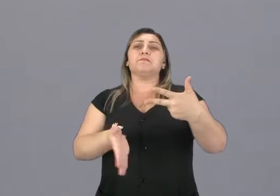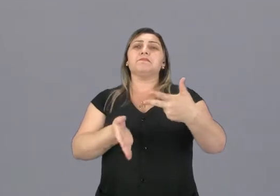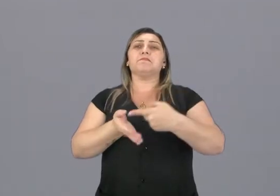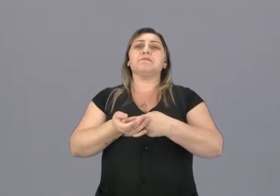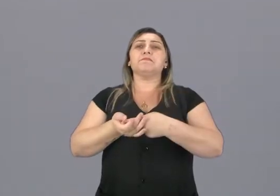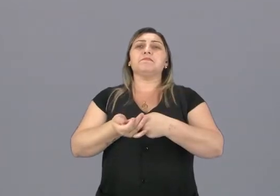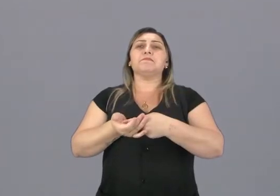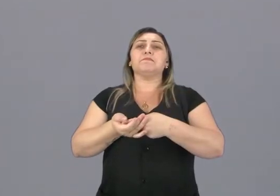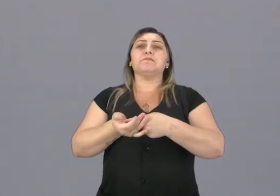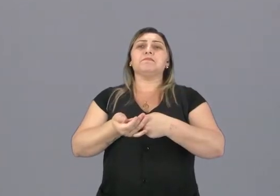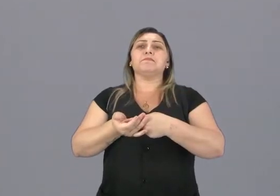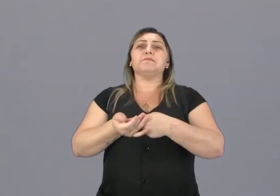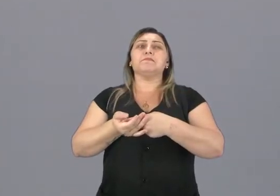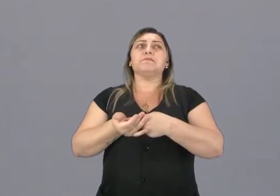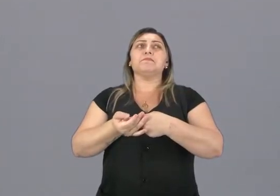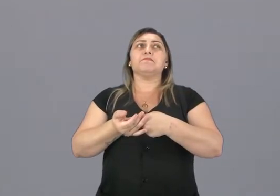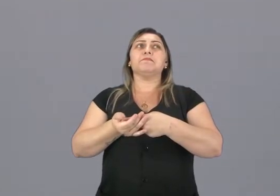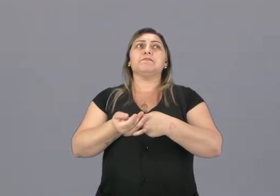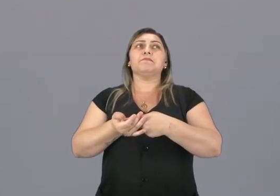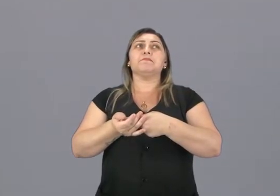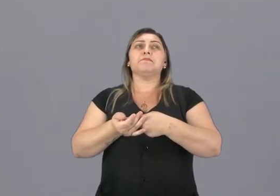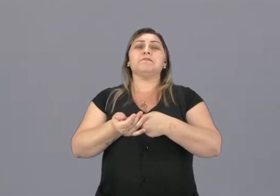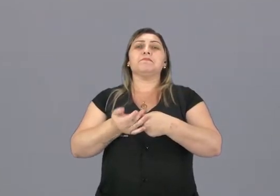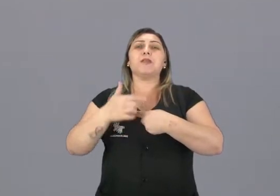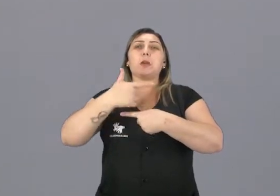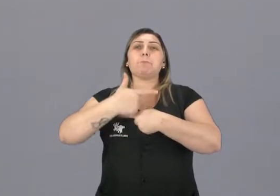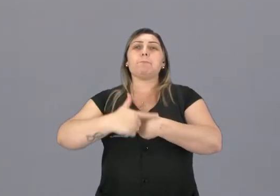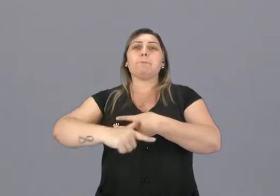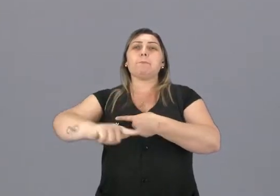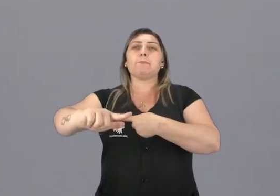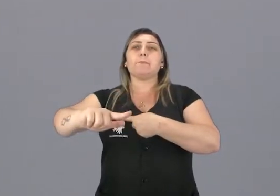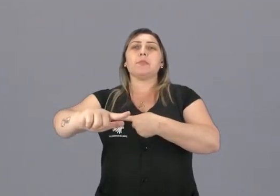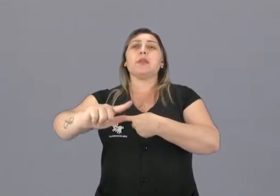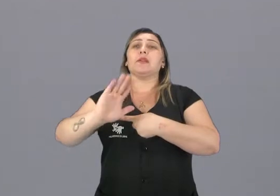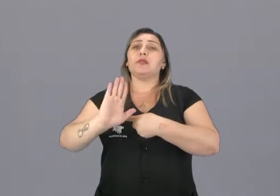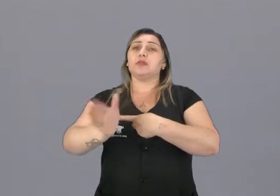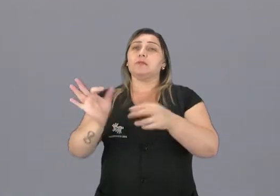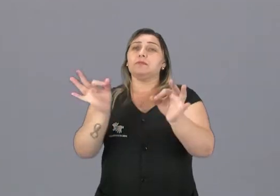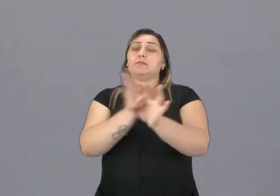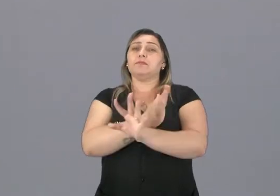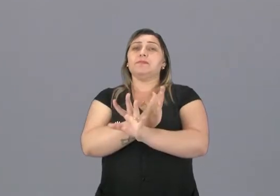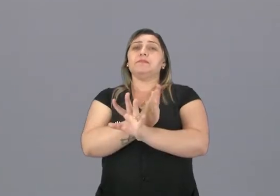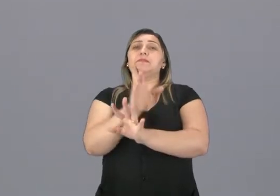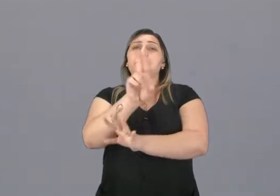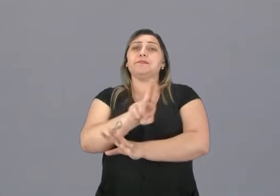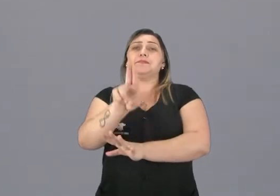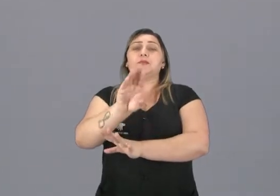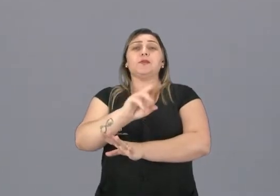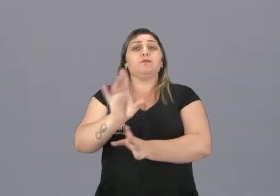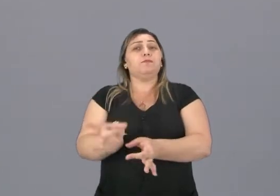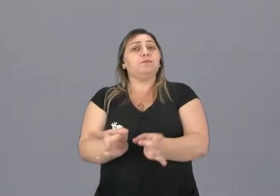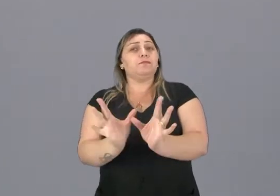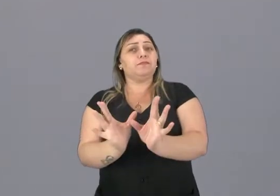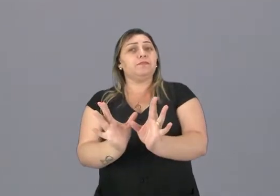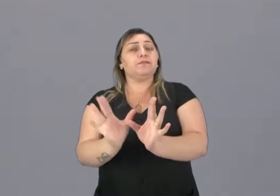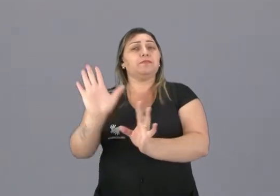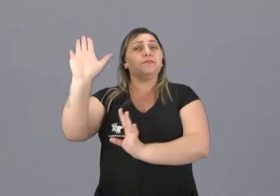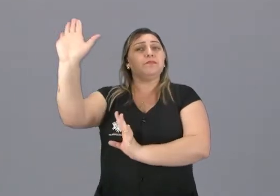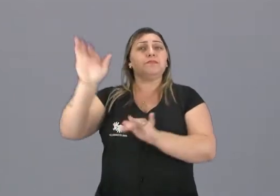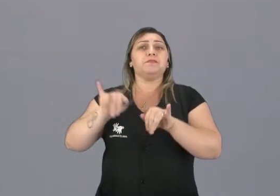milho sem palha, certo? Aqui ele já está pronto para ser consumido ou vendido lá